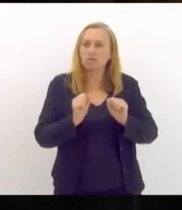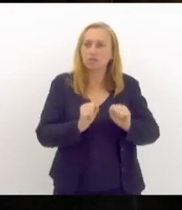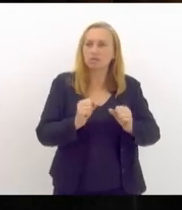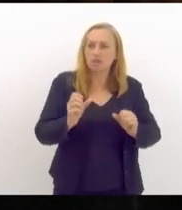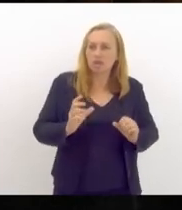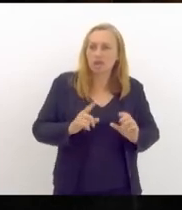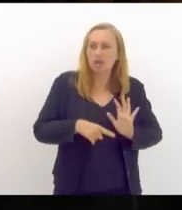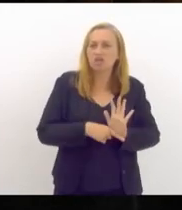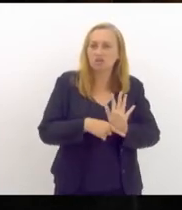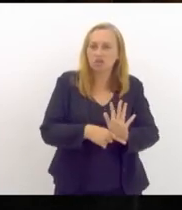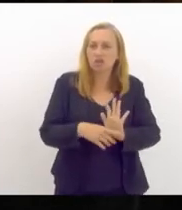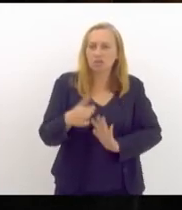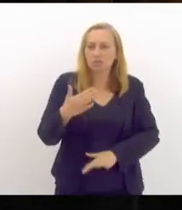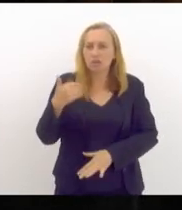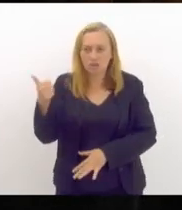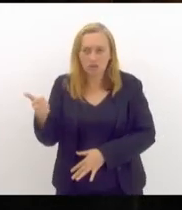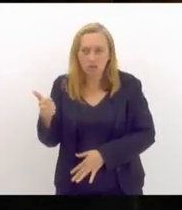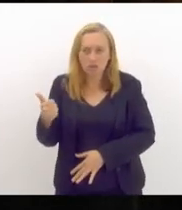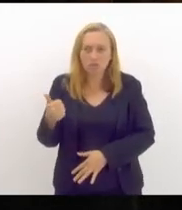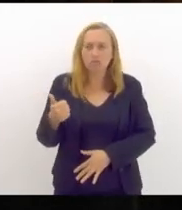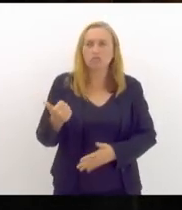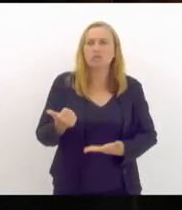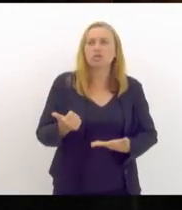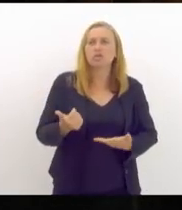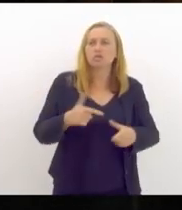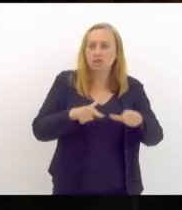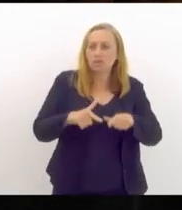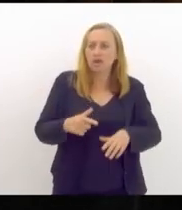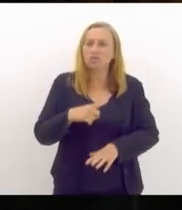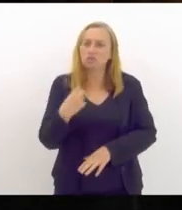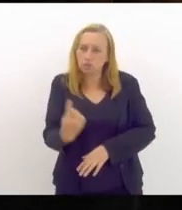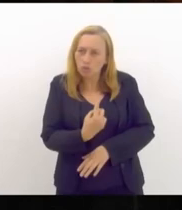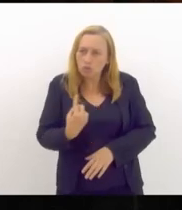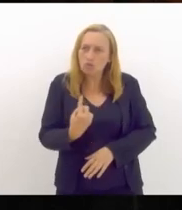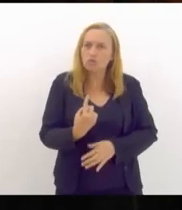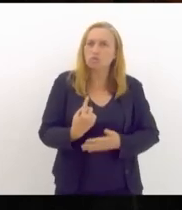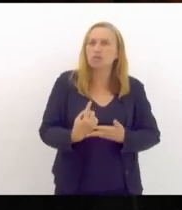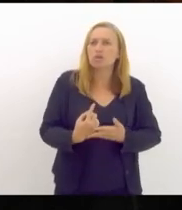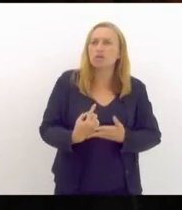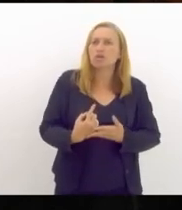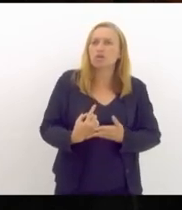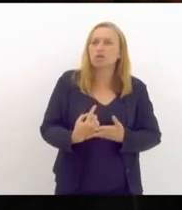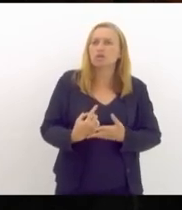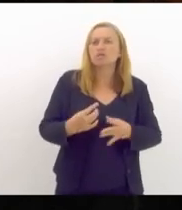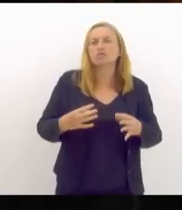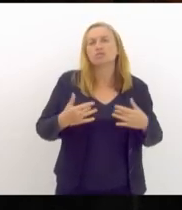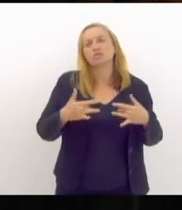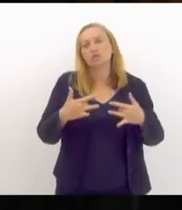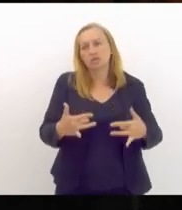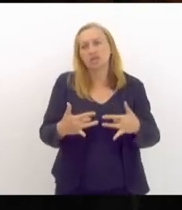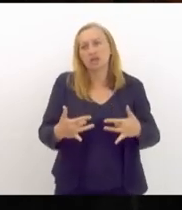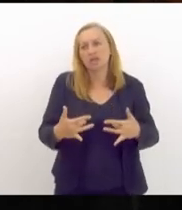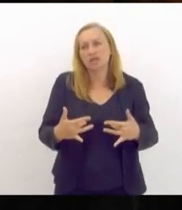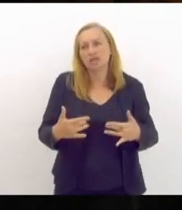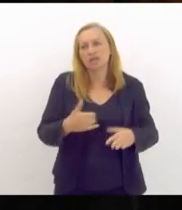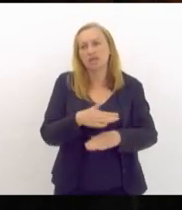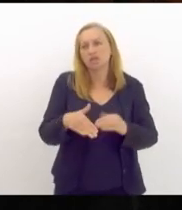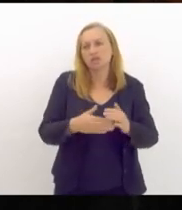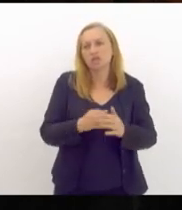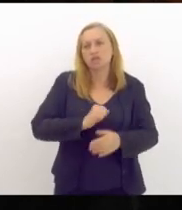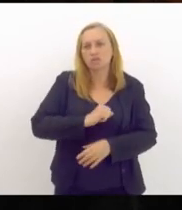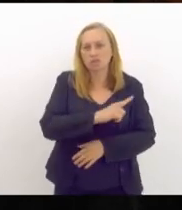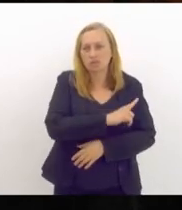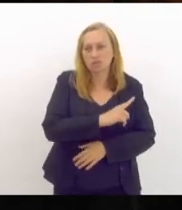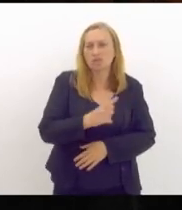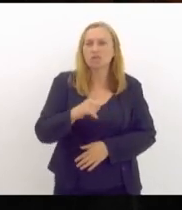somar para um bem maior por uma obrigação Nossa moral e toda minha solidariedade a todo mundo de São Gonçalo